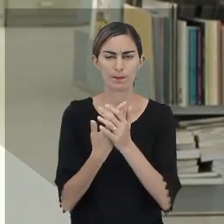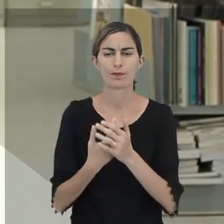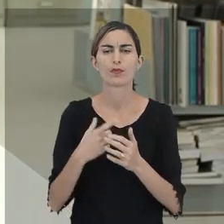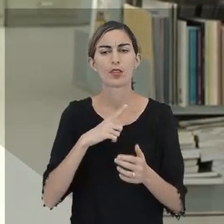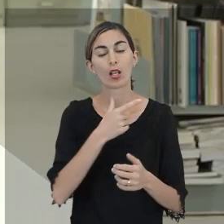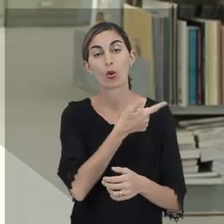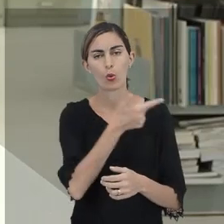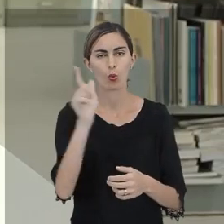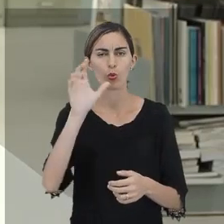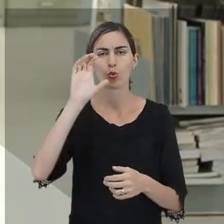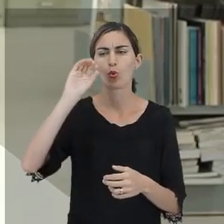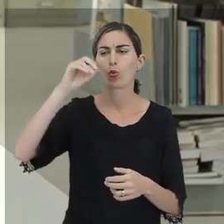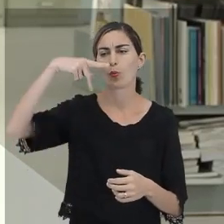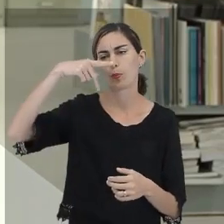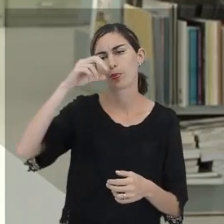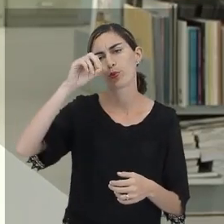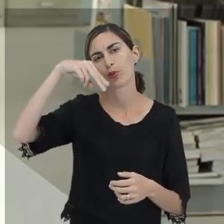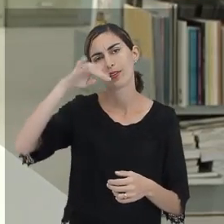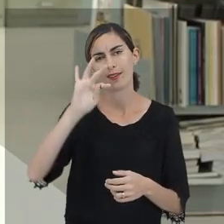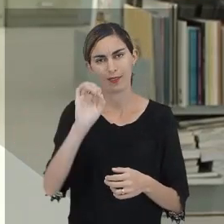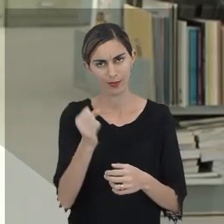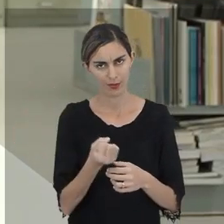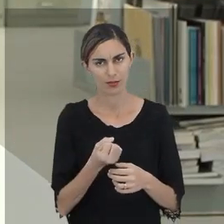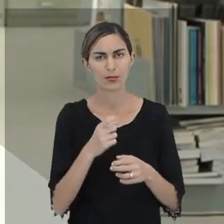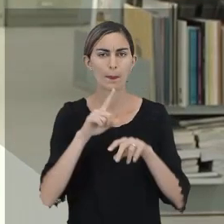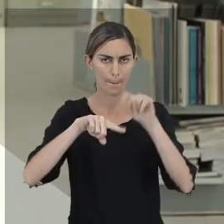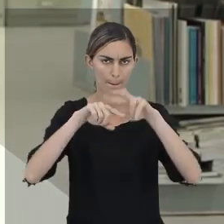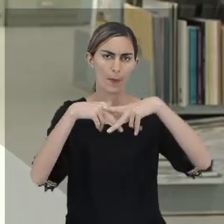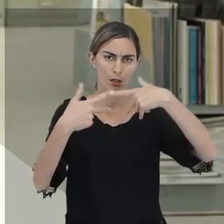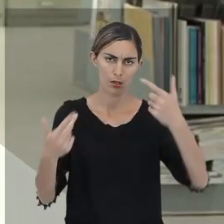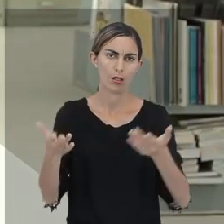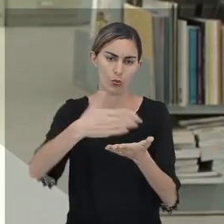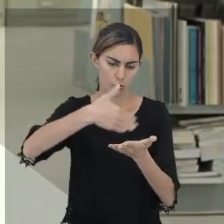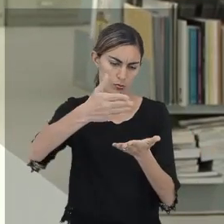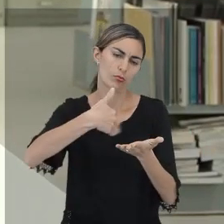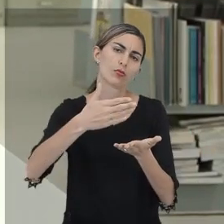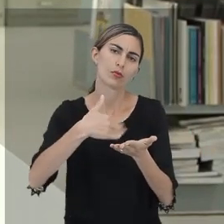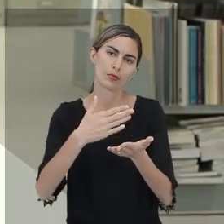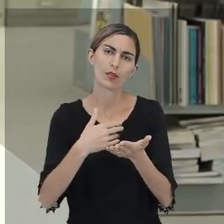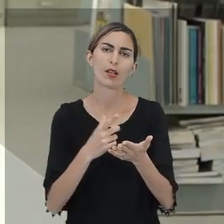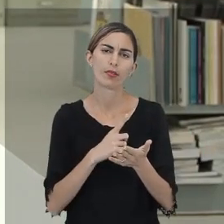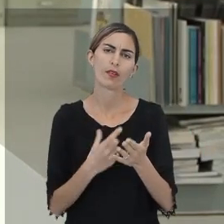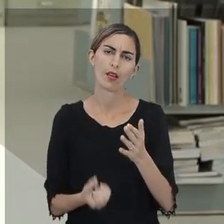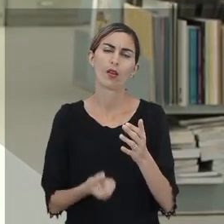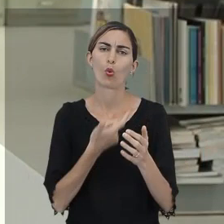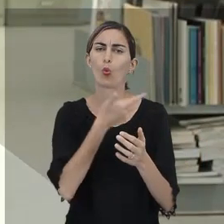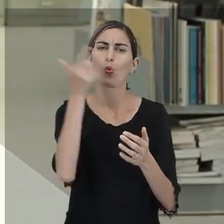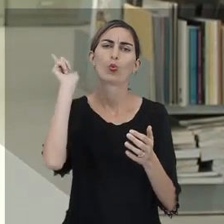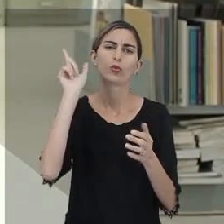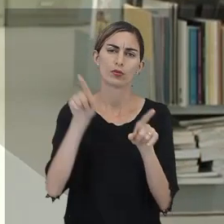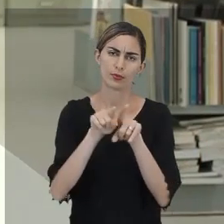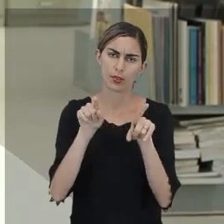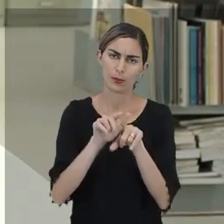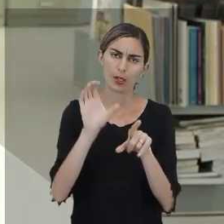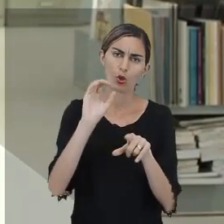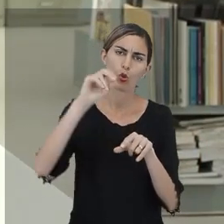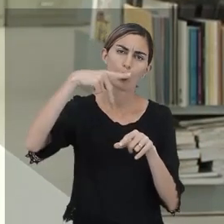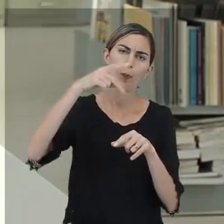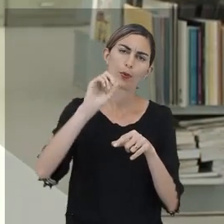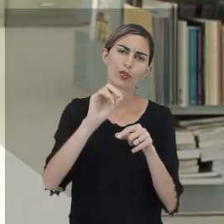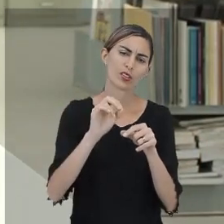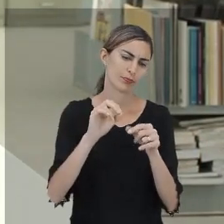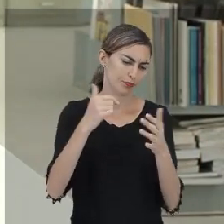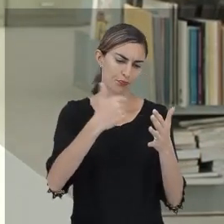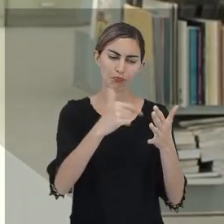aula tem outros componentes no nosso novo material nosso caderno e existem ainda outros componentes que